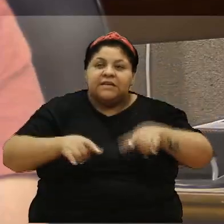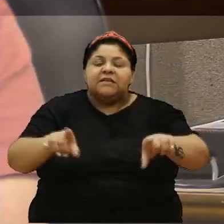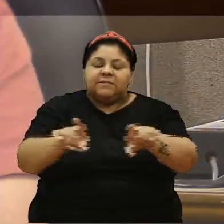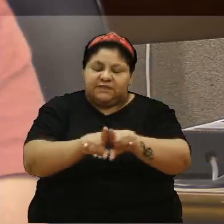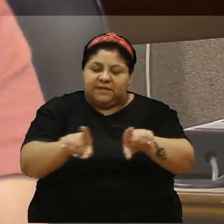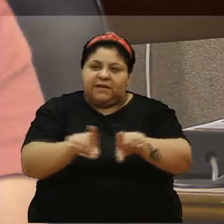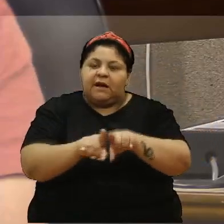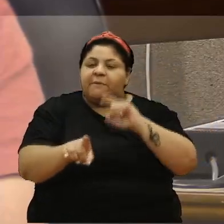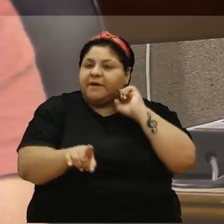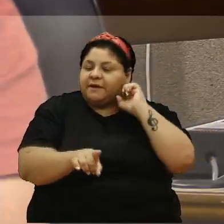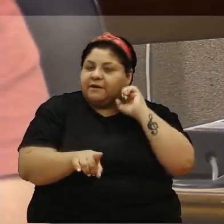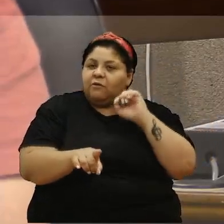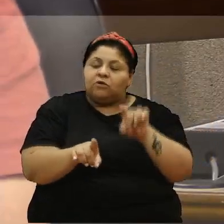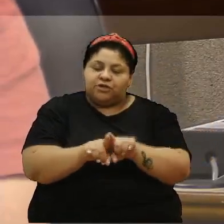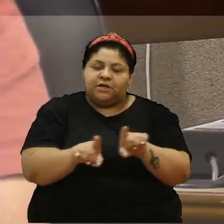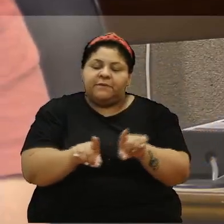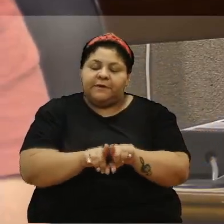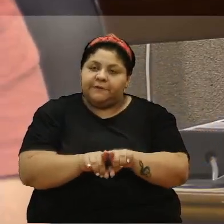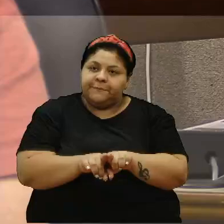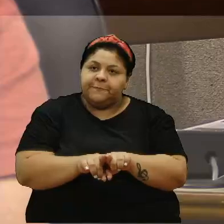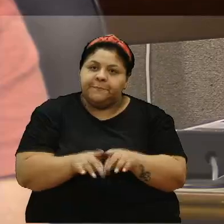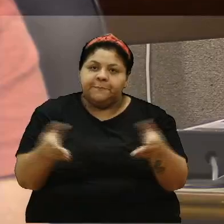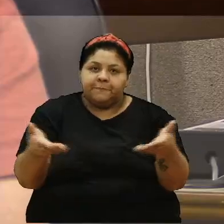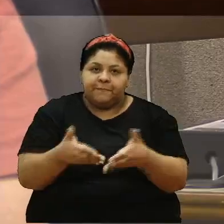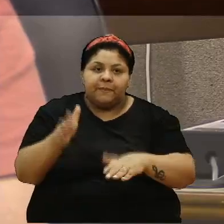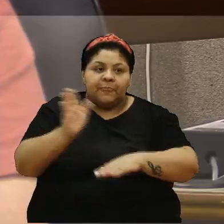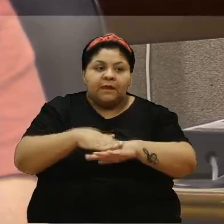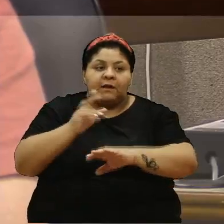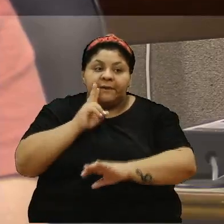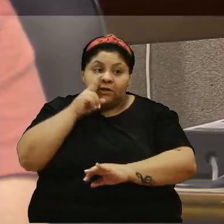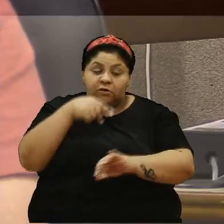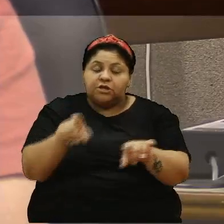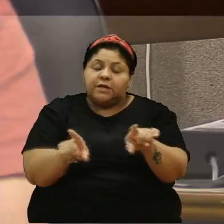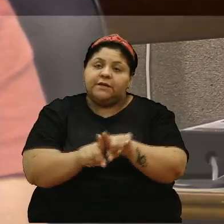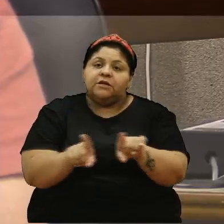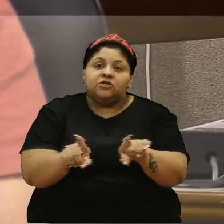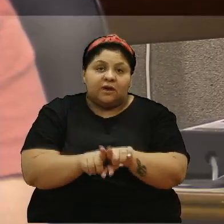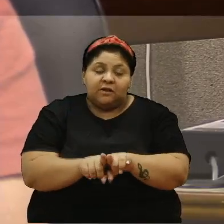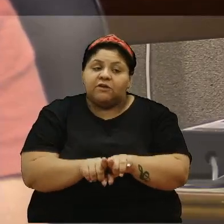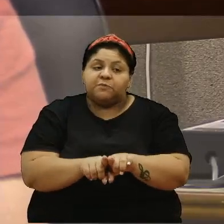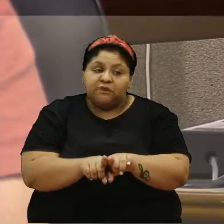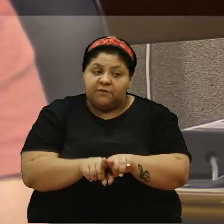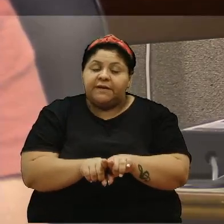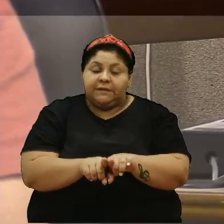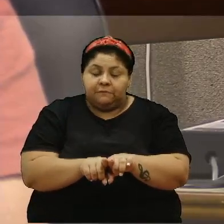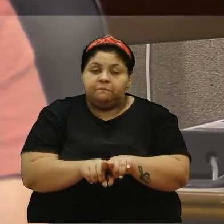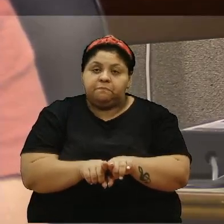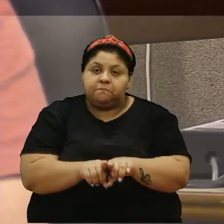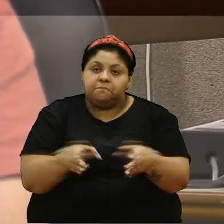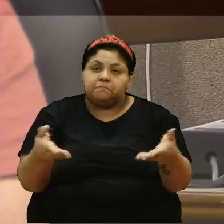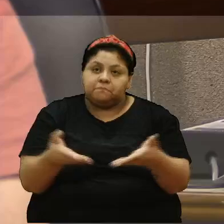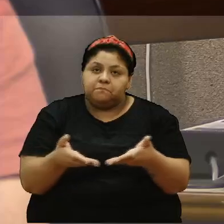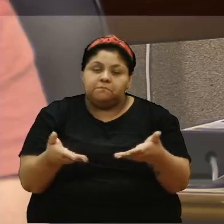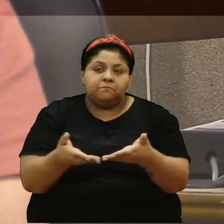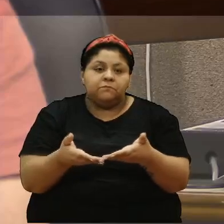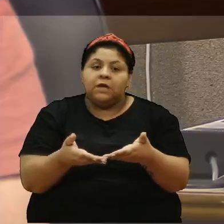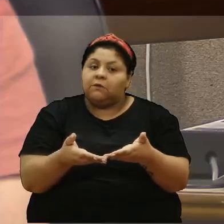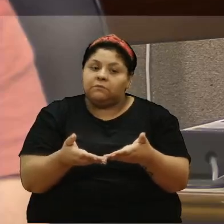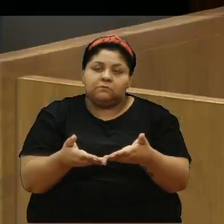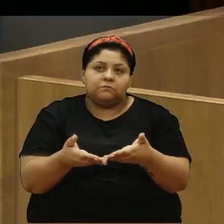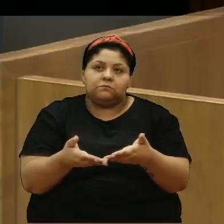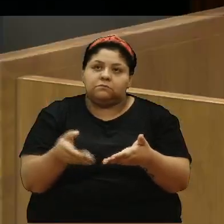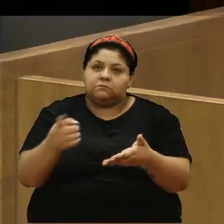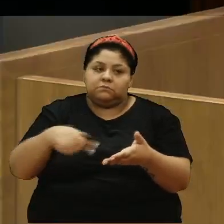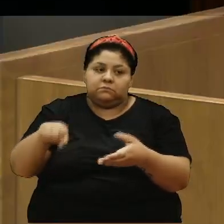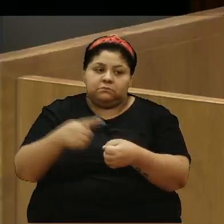ganhar. Então, todos unidos, somos mais fortes. E parabéns, vereadora Sandra, pelo tema, com certeza muito importante para a nossa